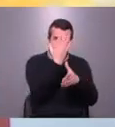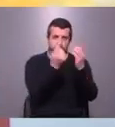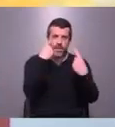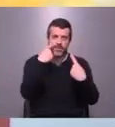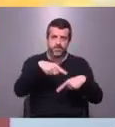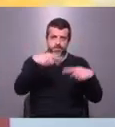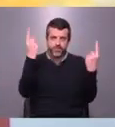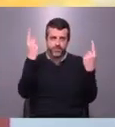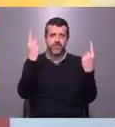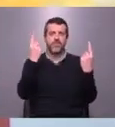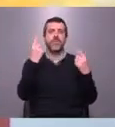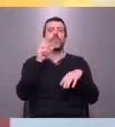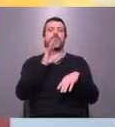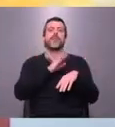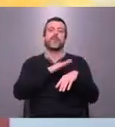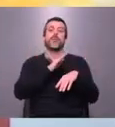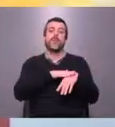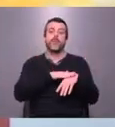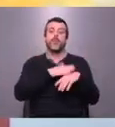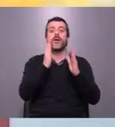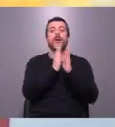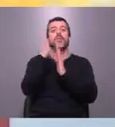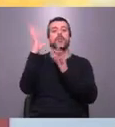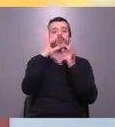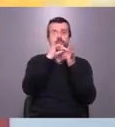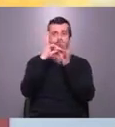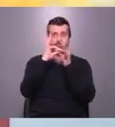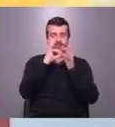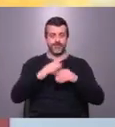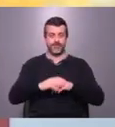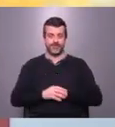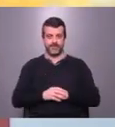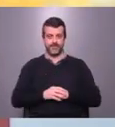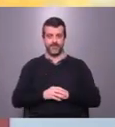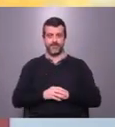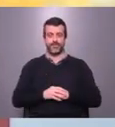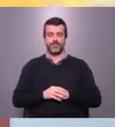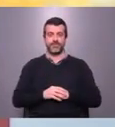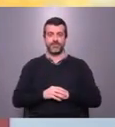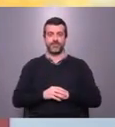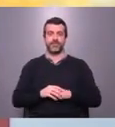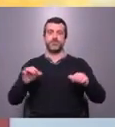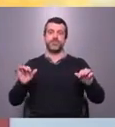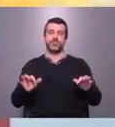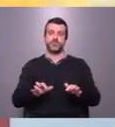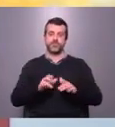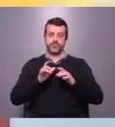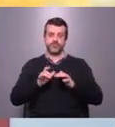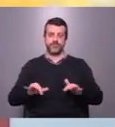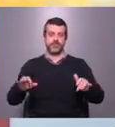manifestas, pois são feitas em Deus.